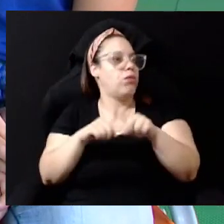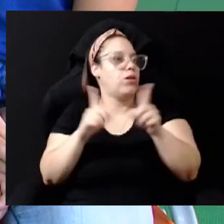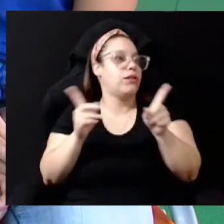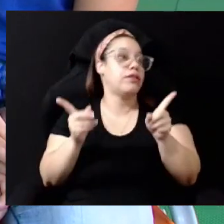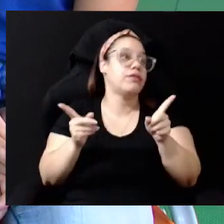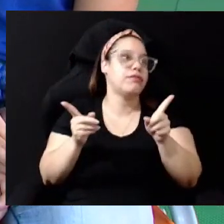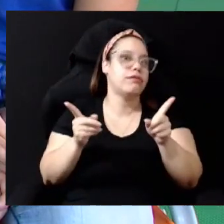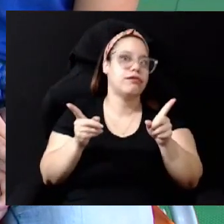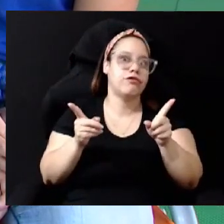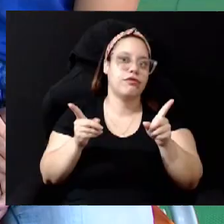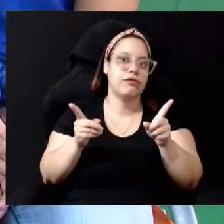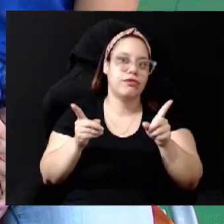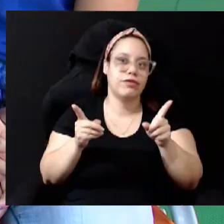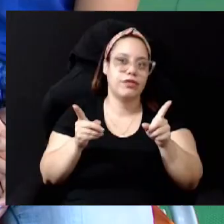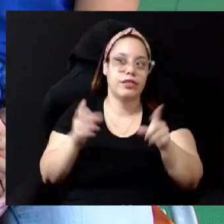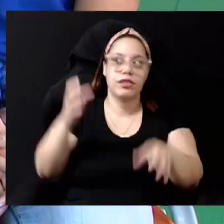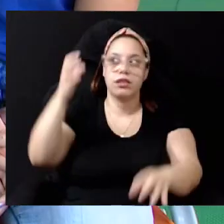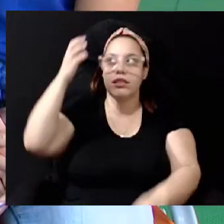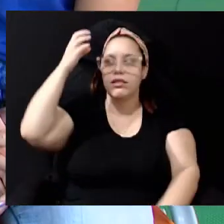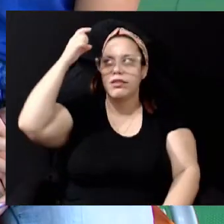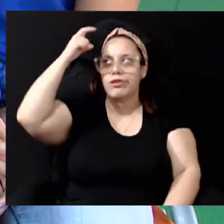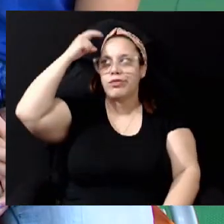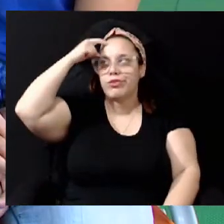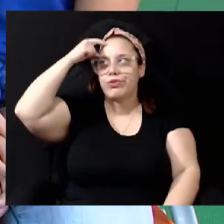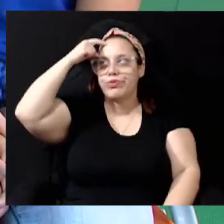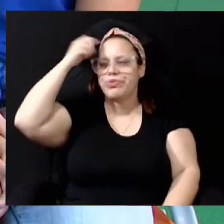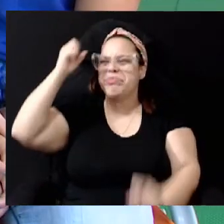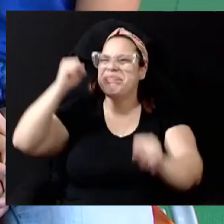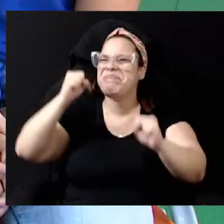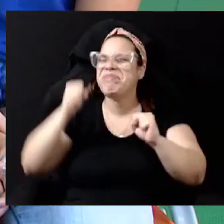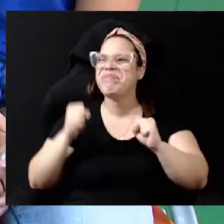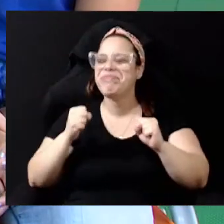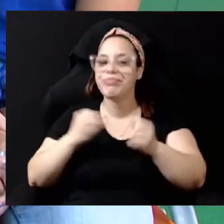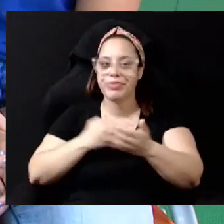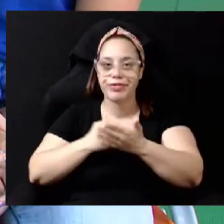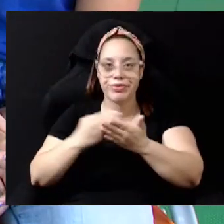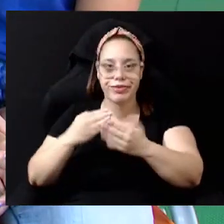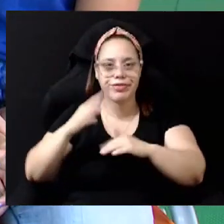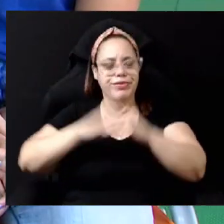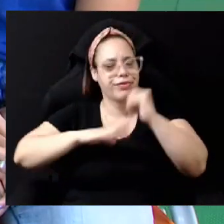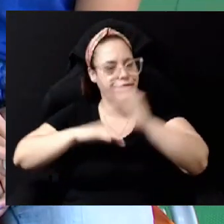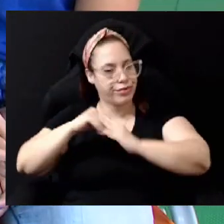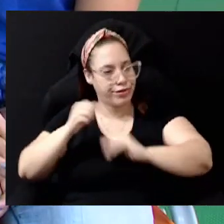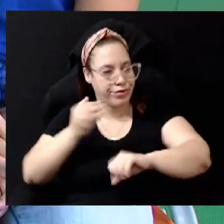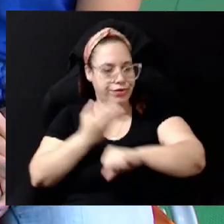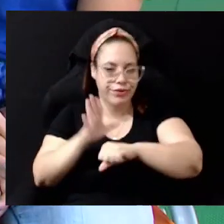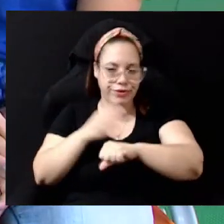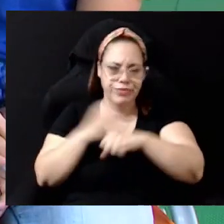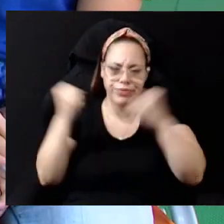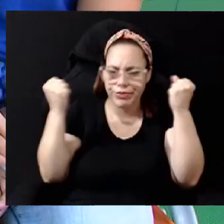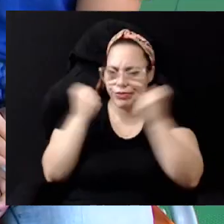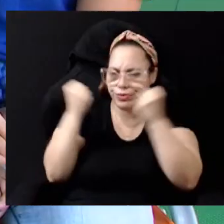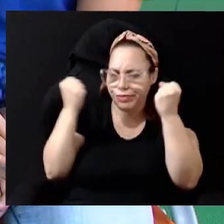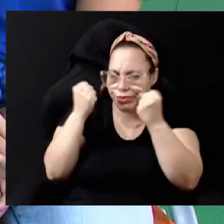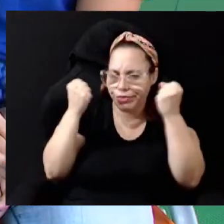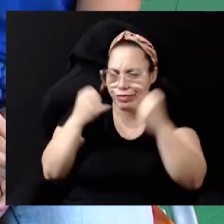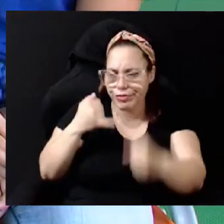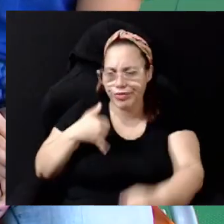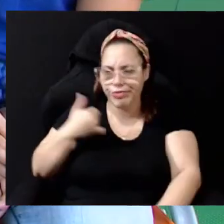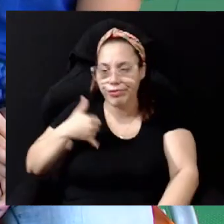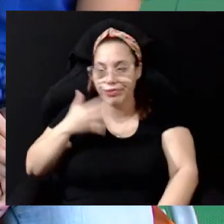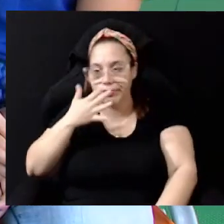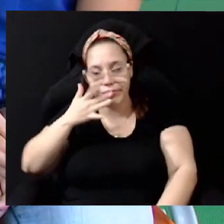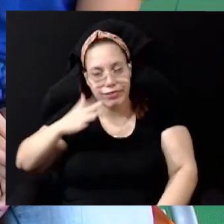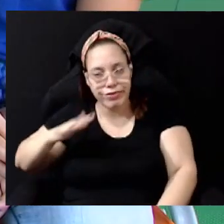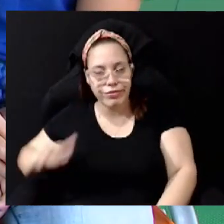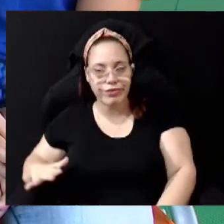mais. Então, se de repente mentalizar a criança, puxa vida, já vou começar a fazer atividade física desde a